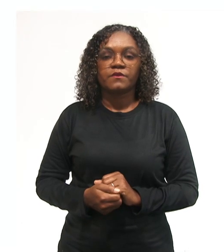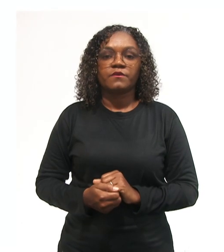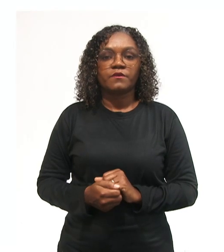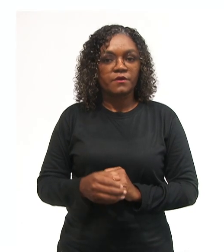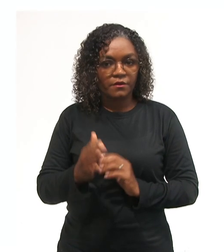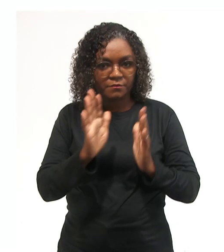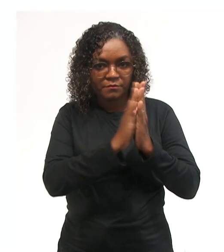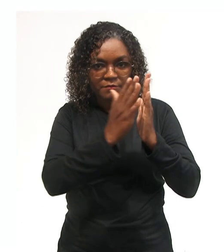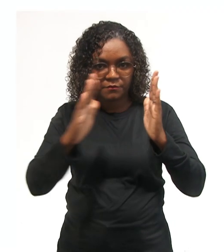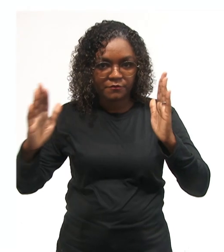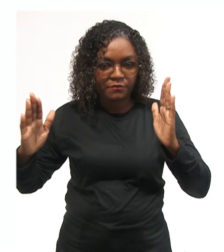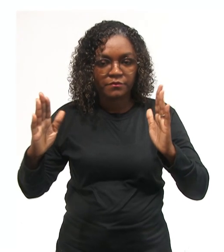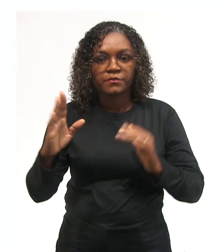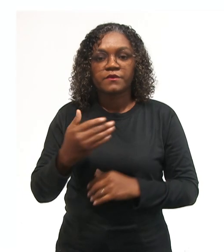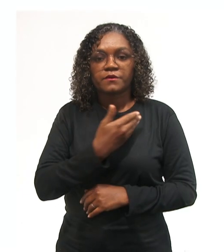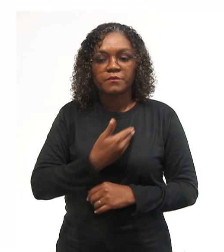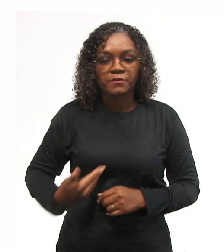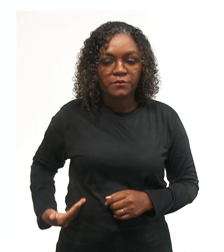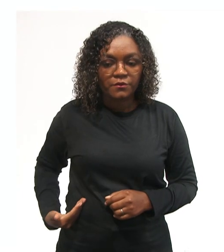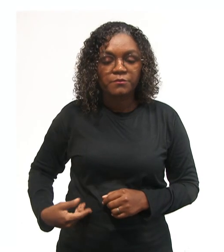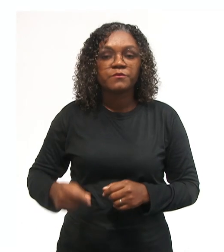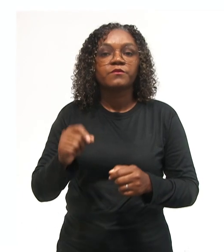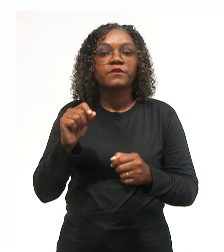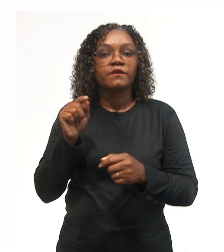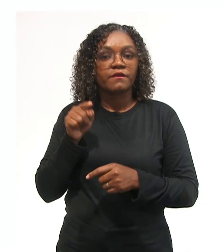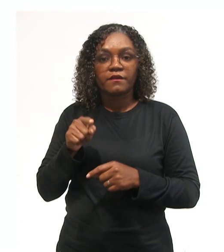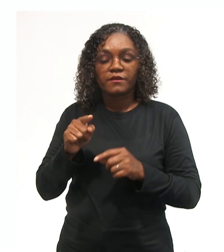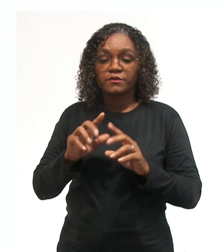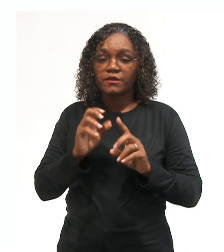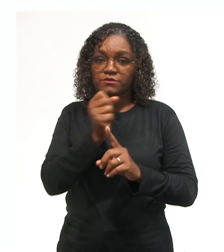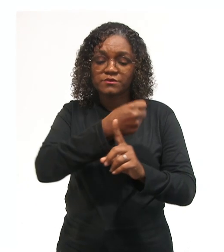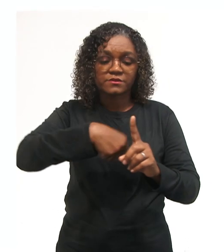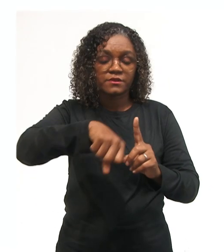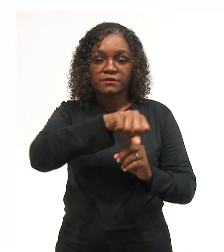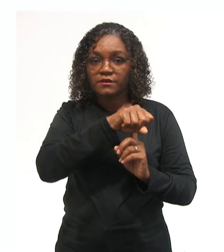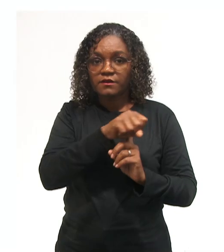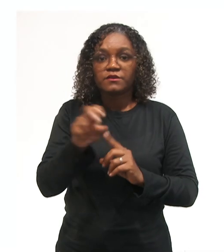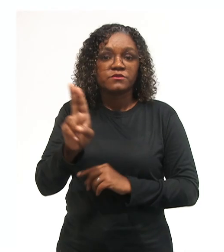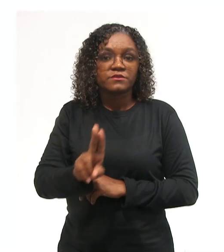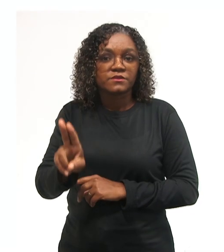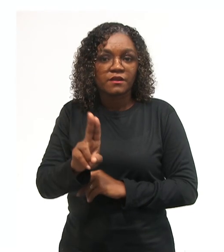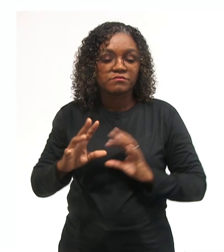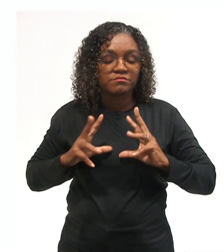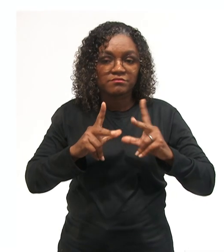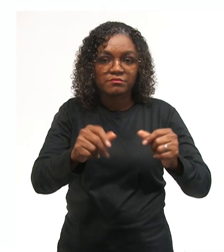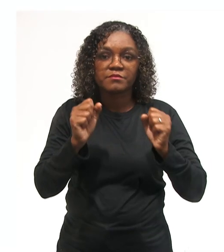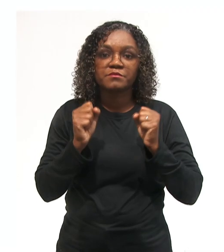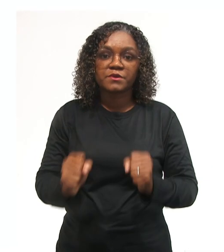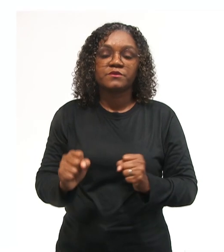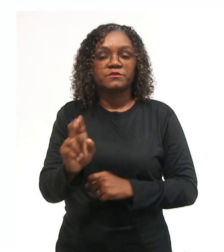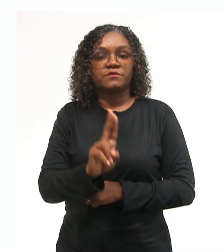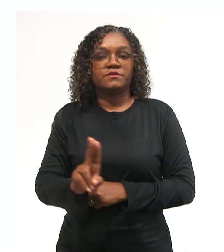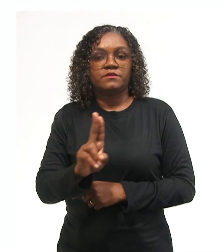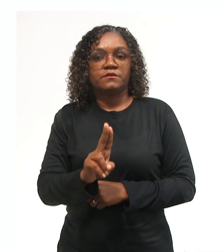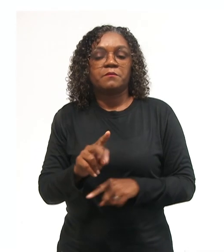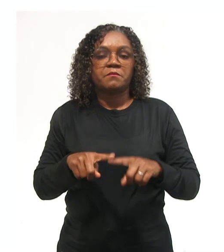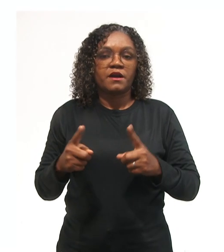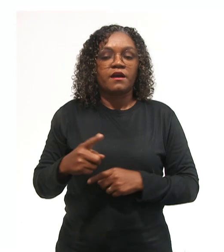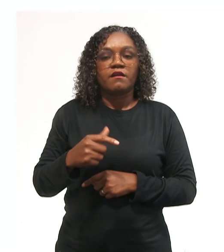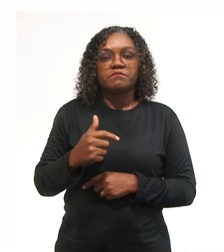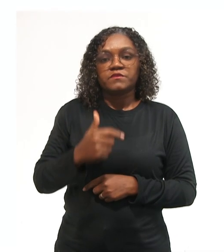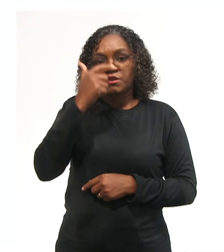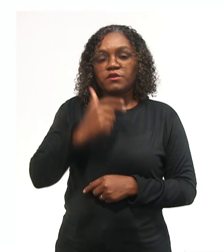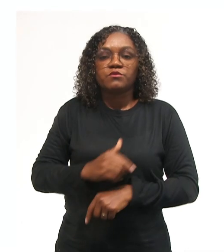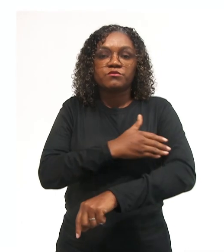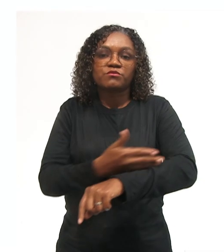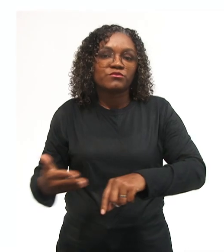pública. Esse serviço está lá à disposição de todos. Mesmo que eu não tenha o hábito de ir a uma